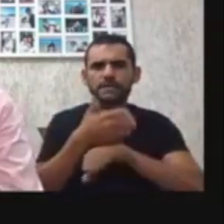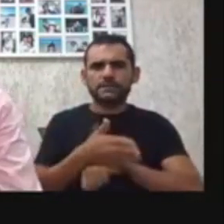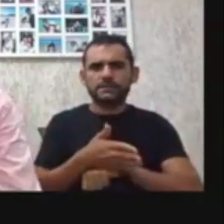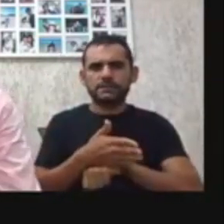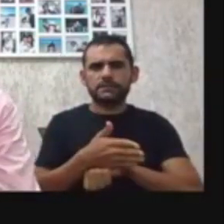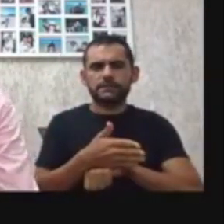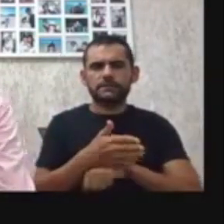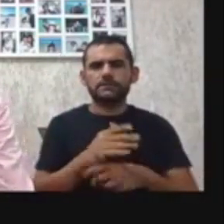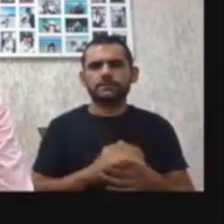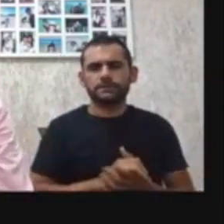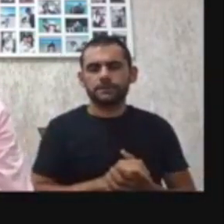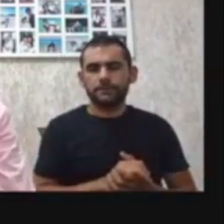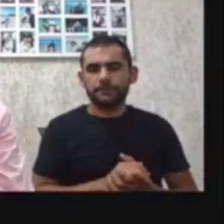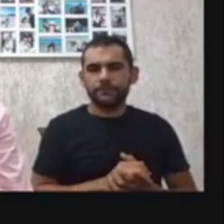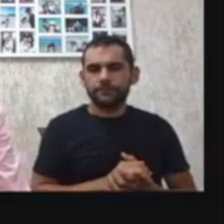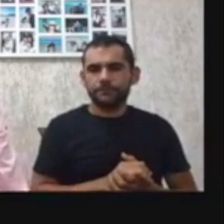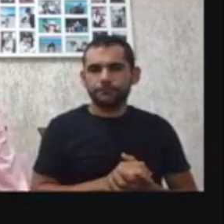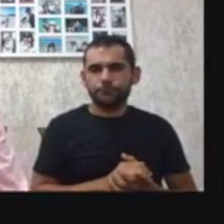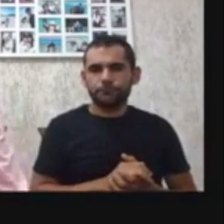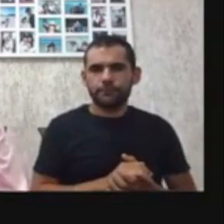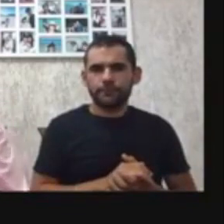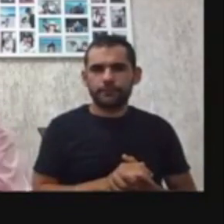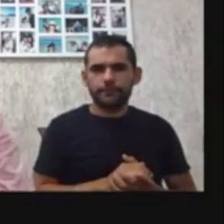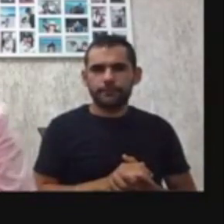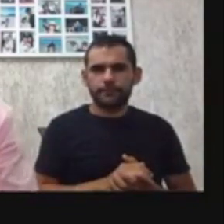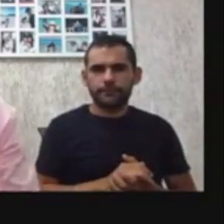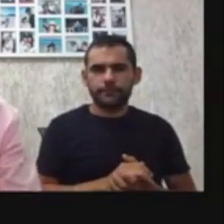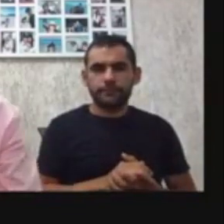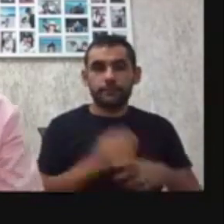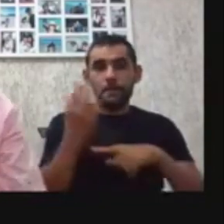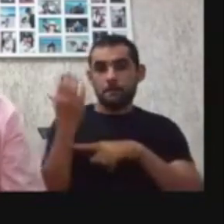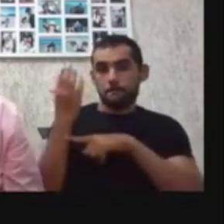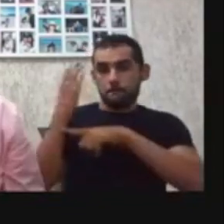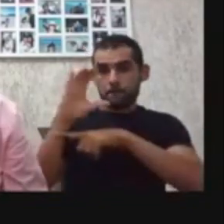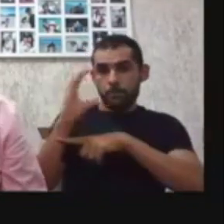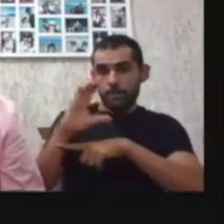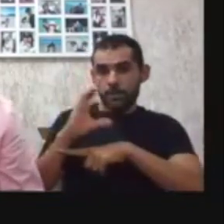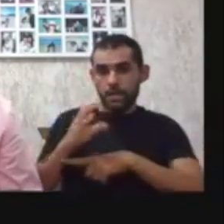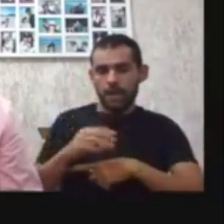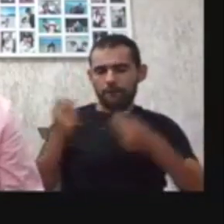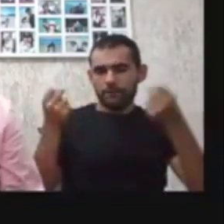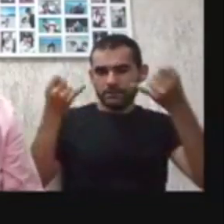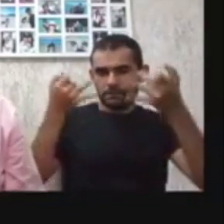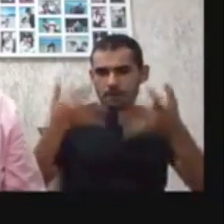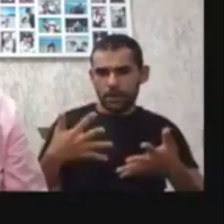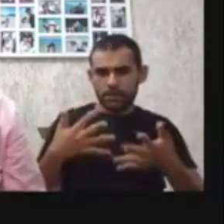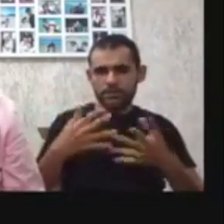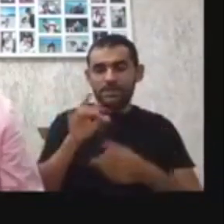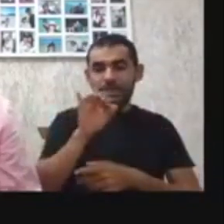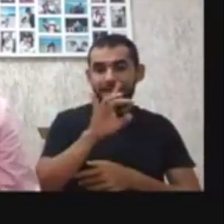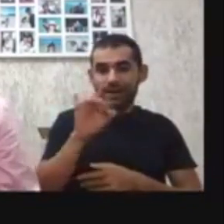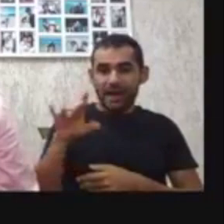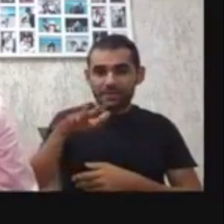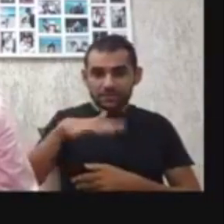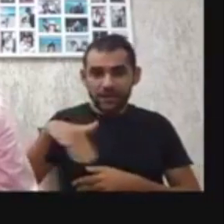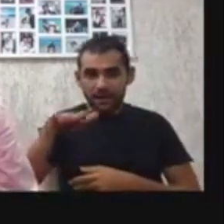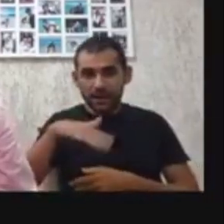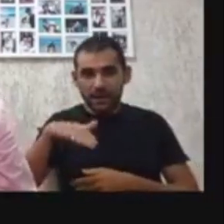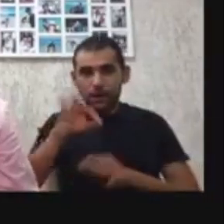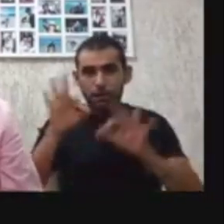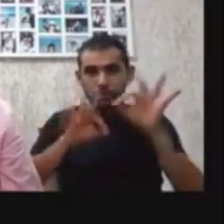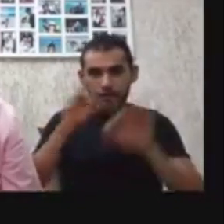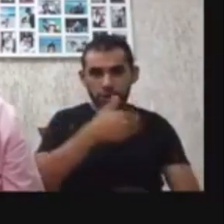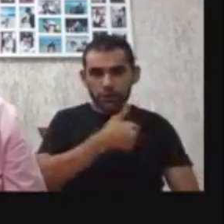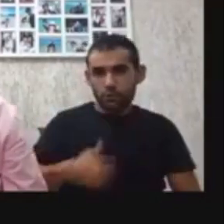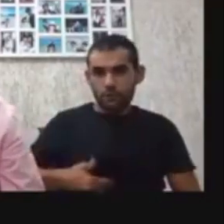completo. Nós iremos publicar vários posts explicativos de cada área do nosso plano de governo